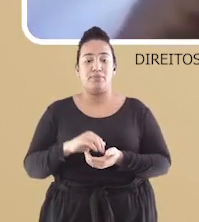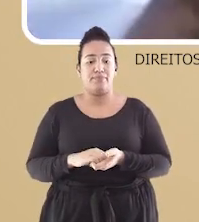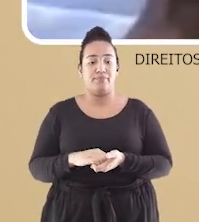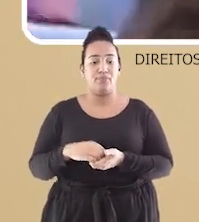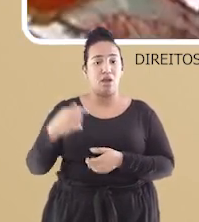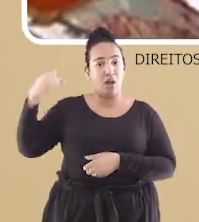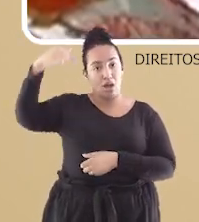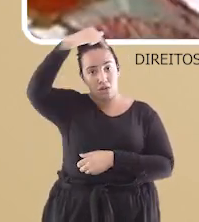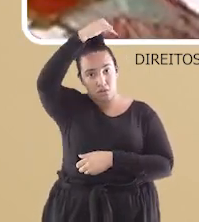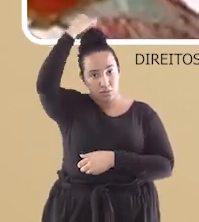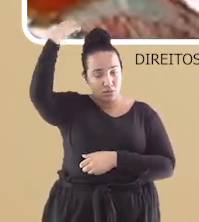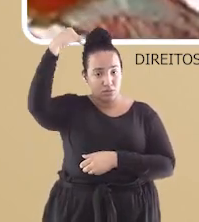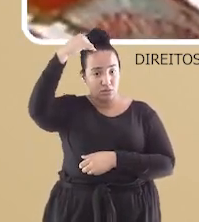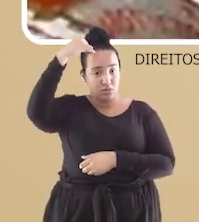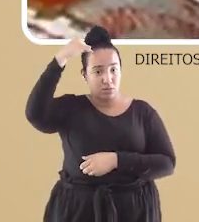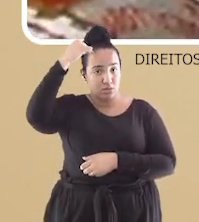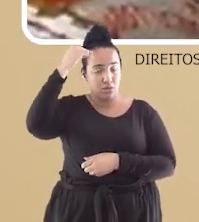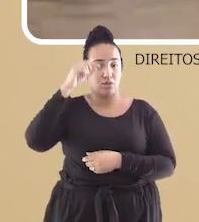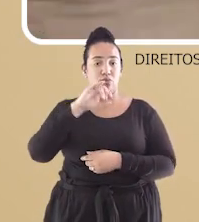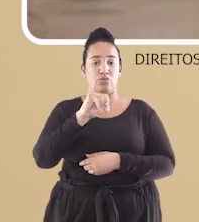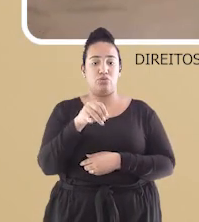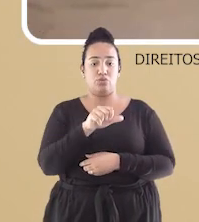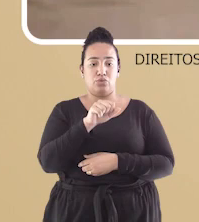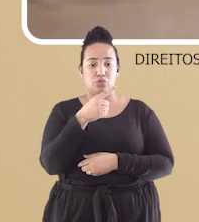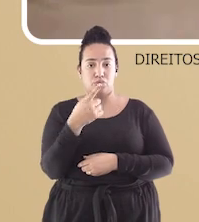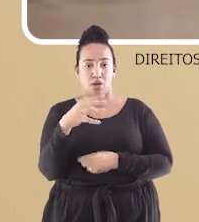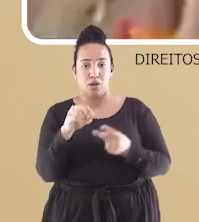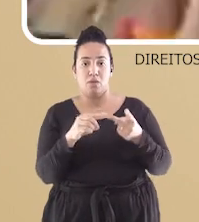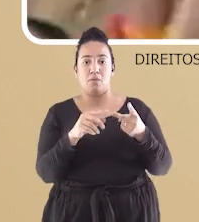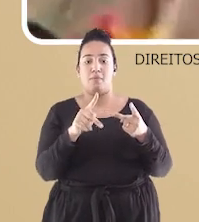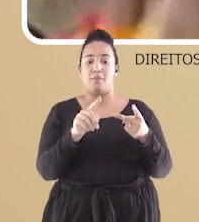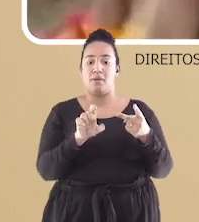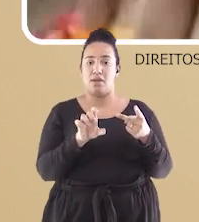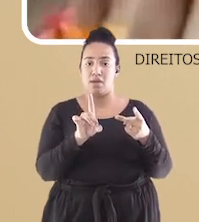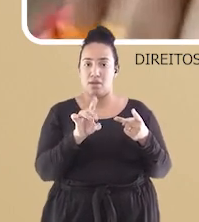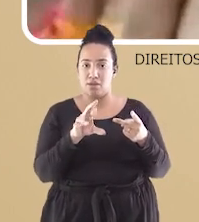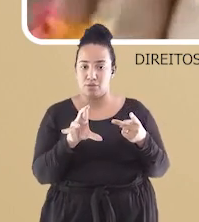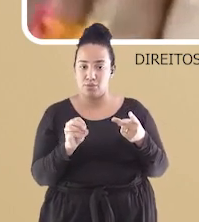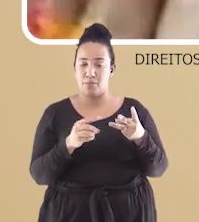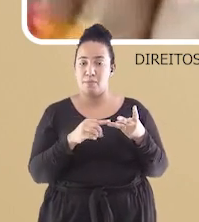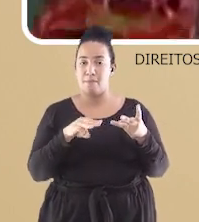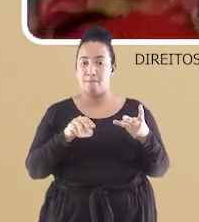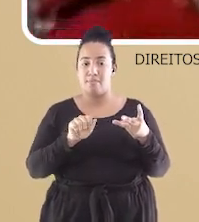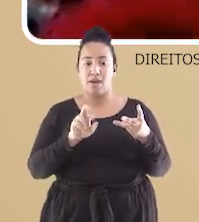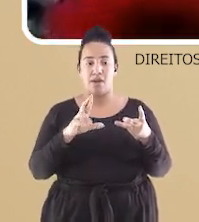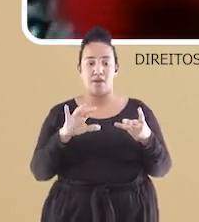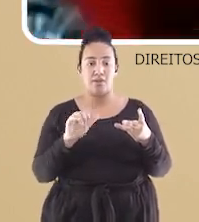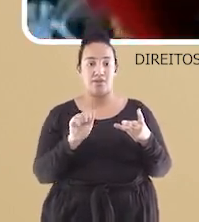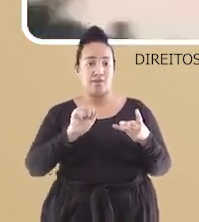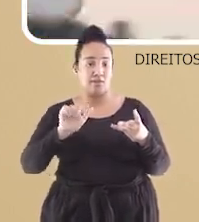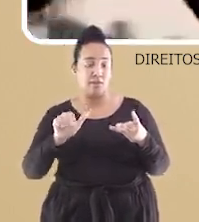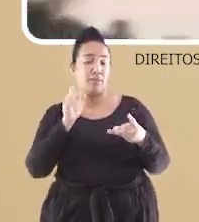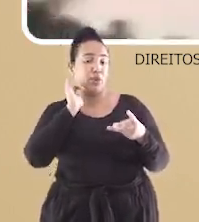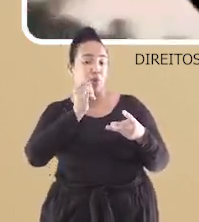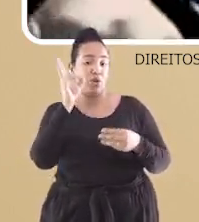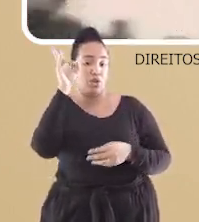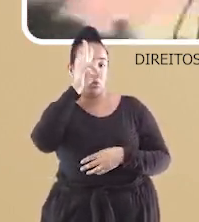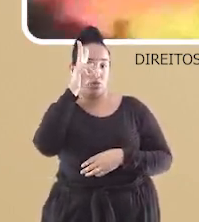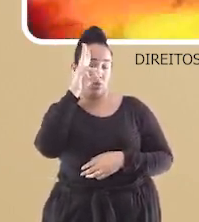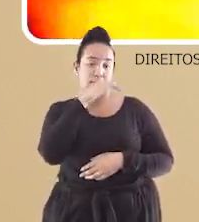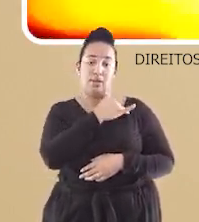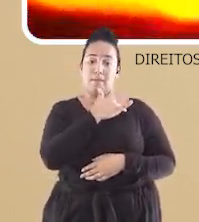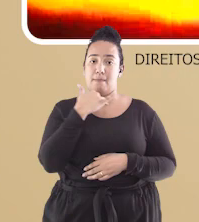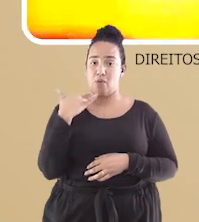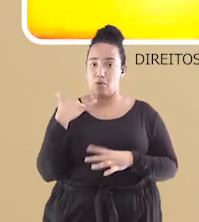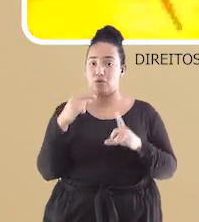aos santos juninos São João, São Pedro e São Marçal. E, de modo geral, conta a história da morte e